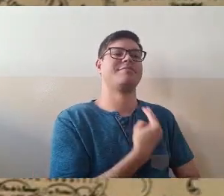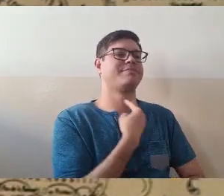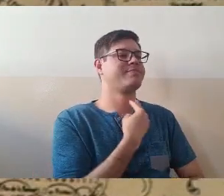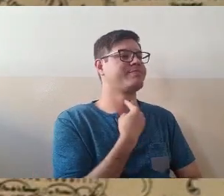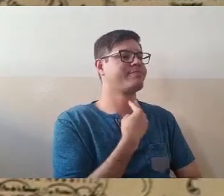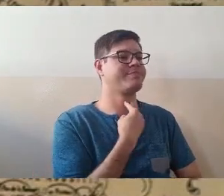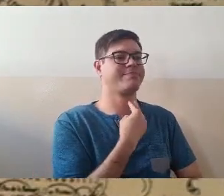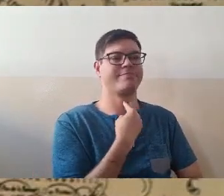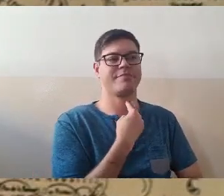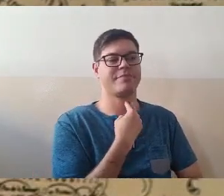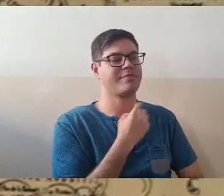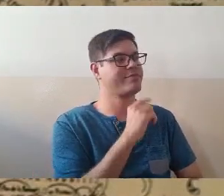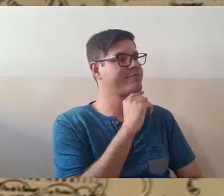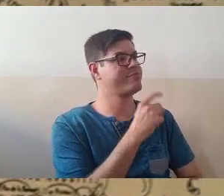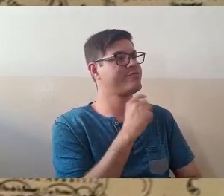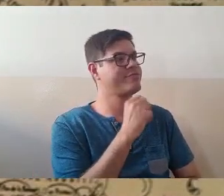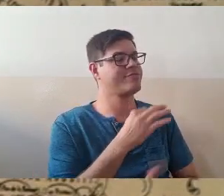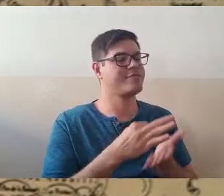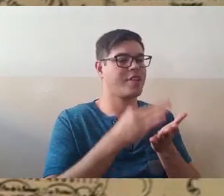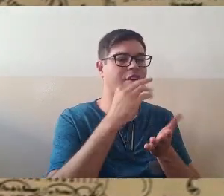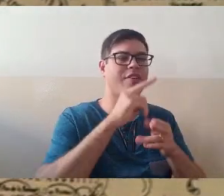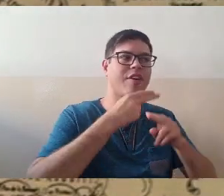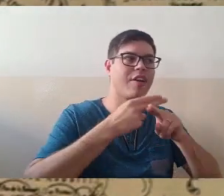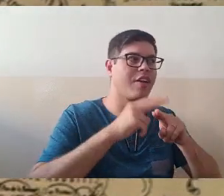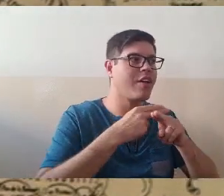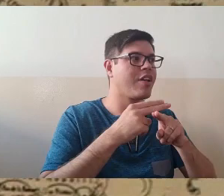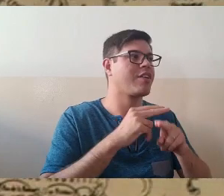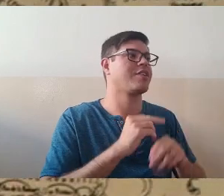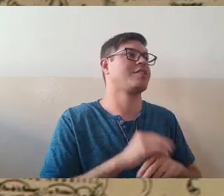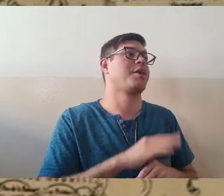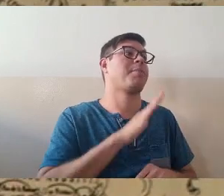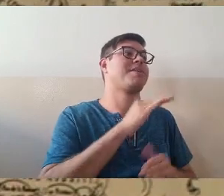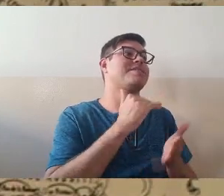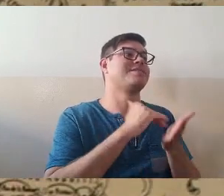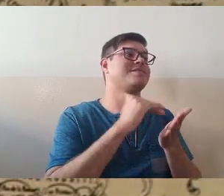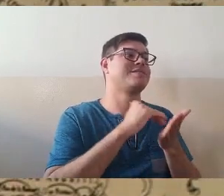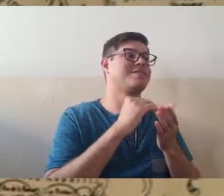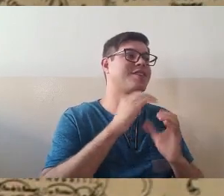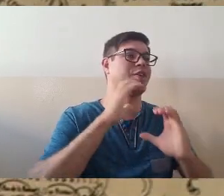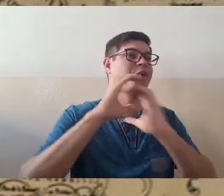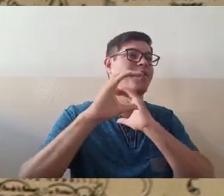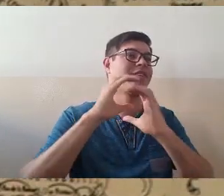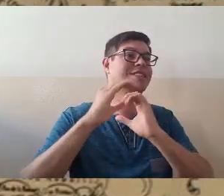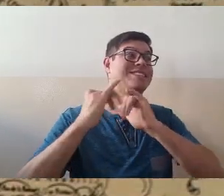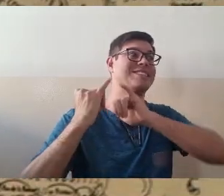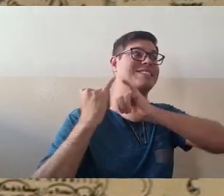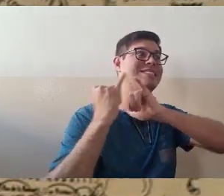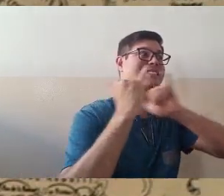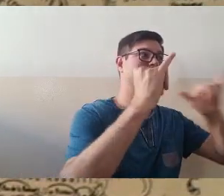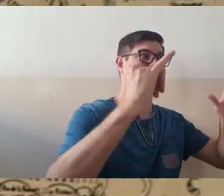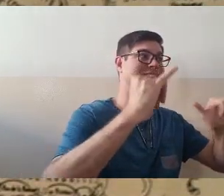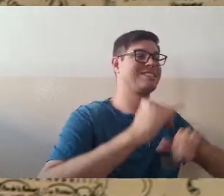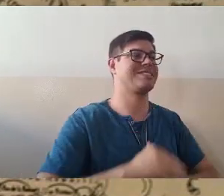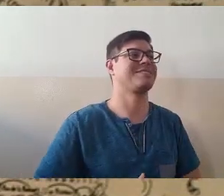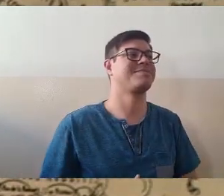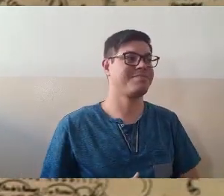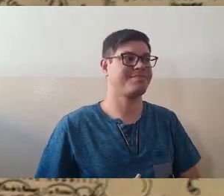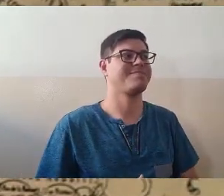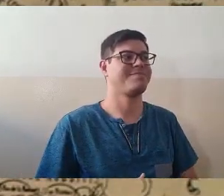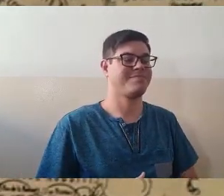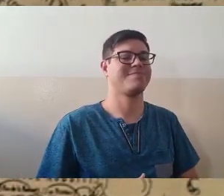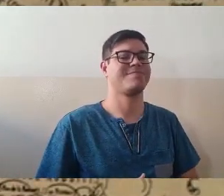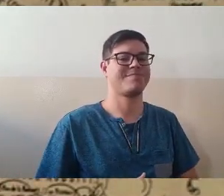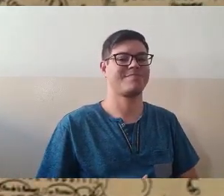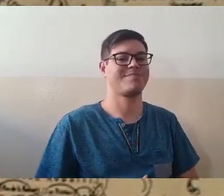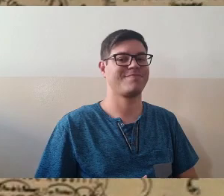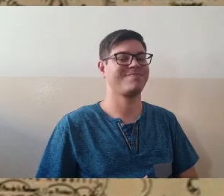no Café e Mas Chocolate. já está certo, já. O meu secretário de comunicação é que vai divulgar. Você sabe quem é o nosso secretário de comunicação. Aí